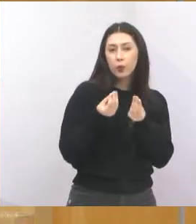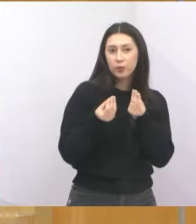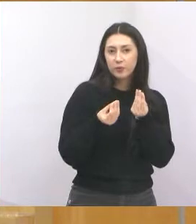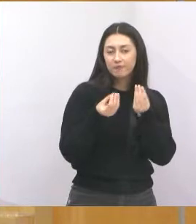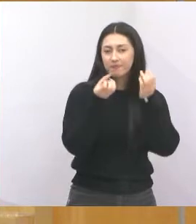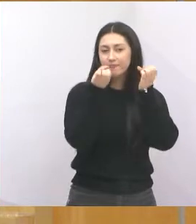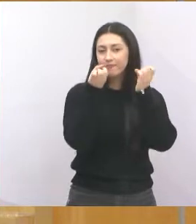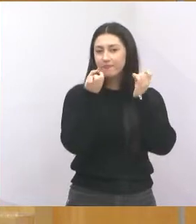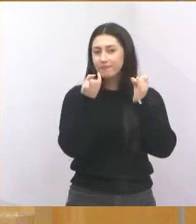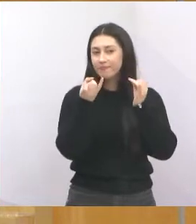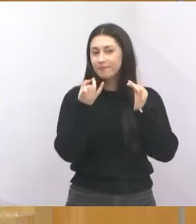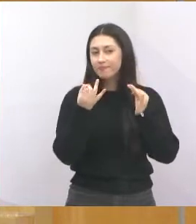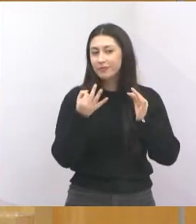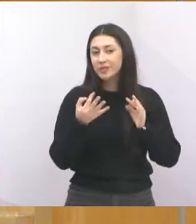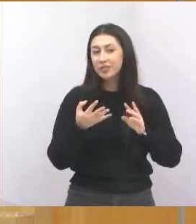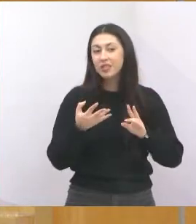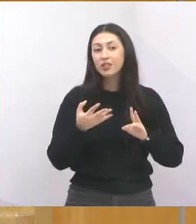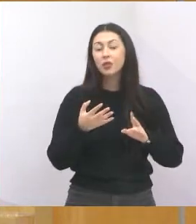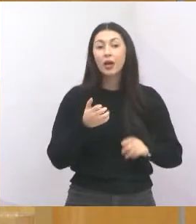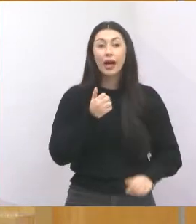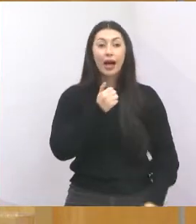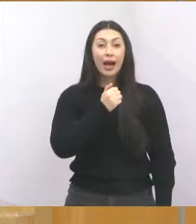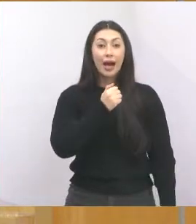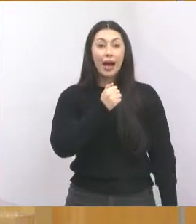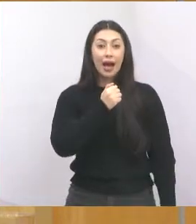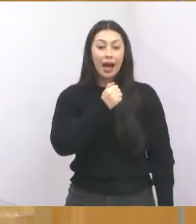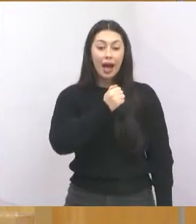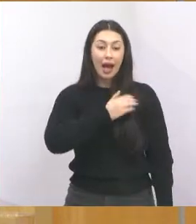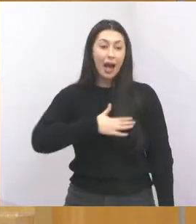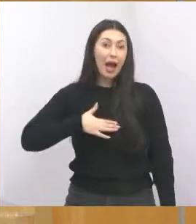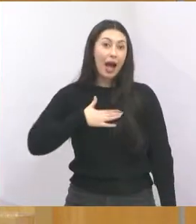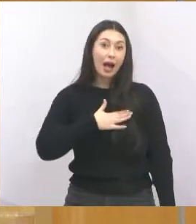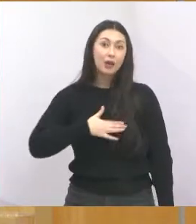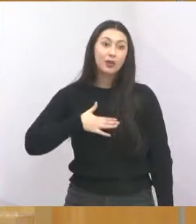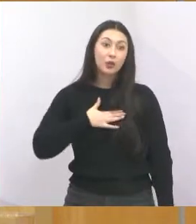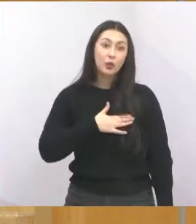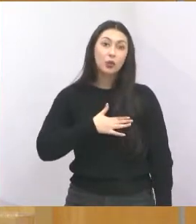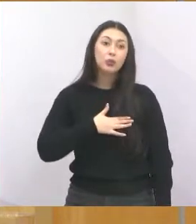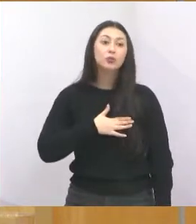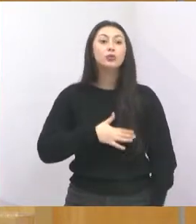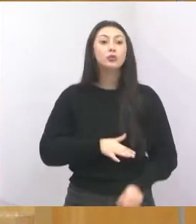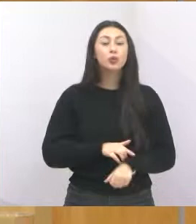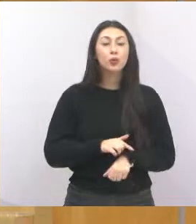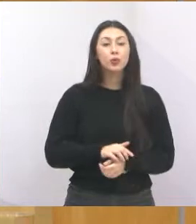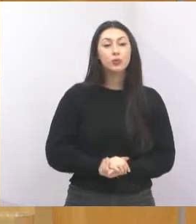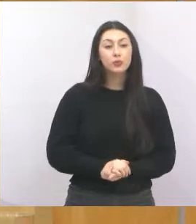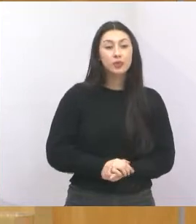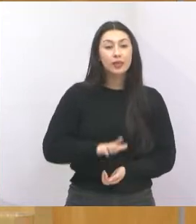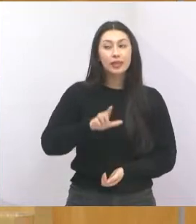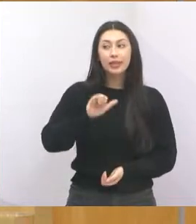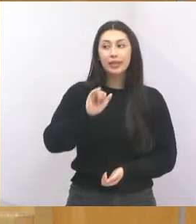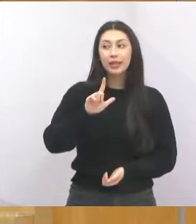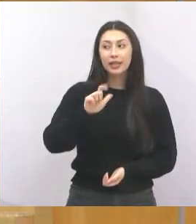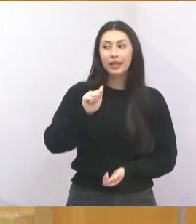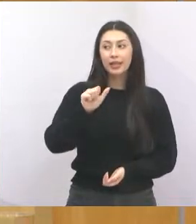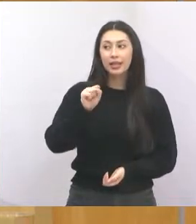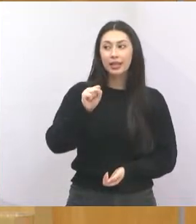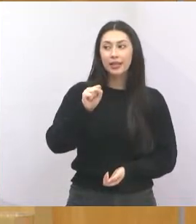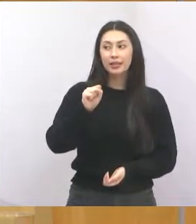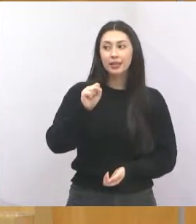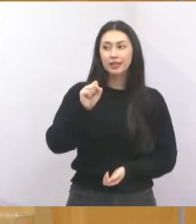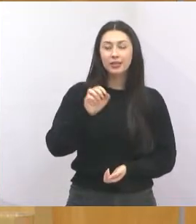sobre o agosto lilás É nesse mês